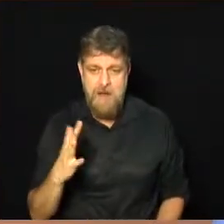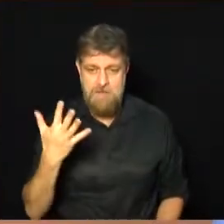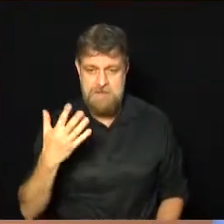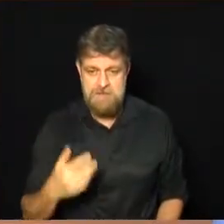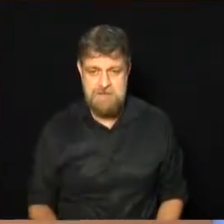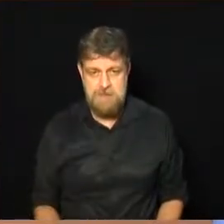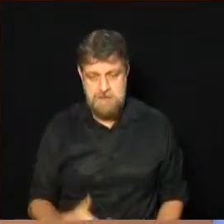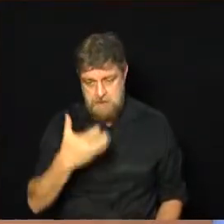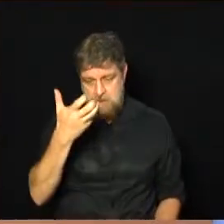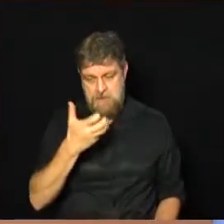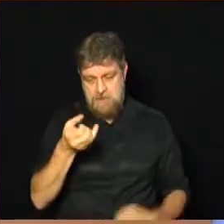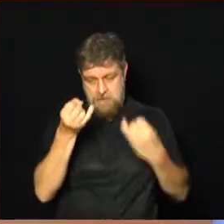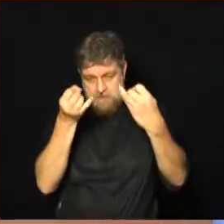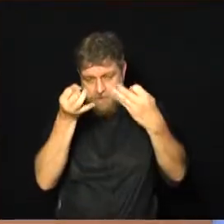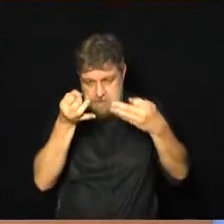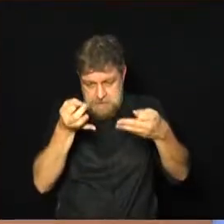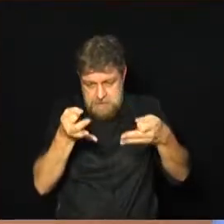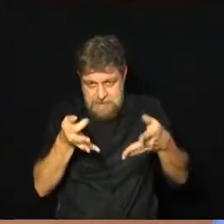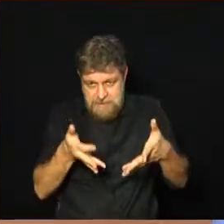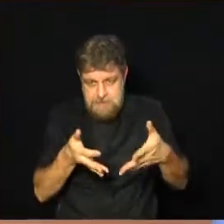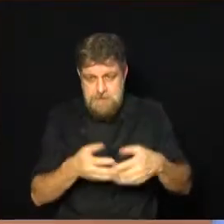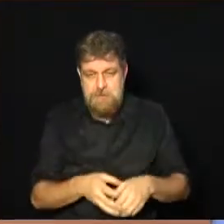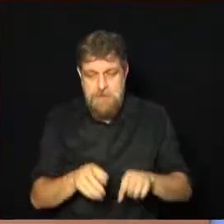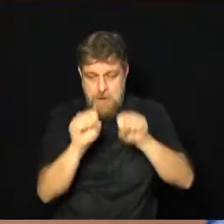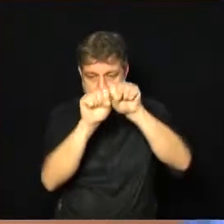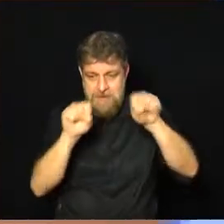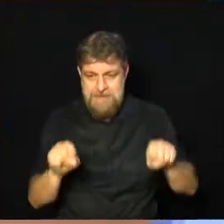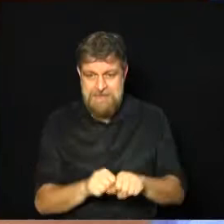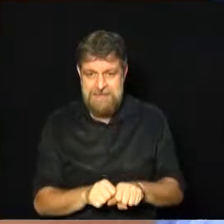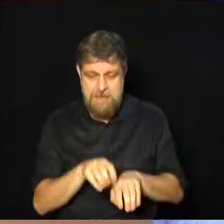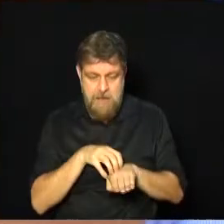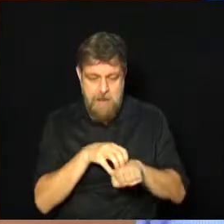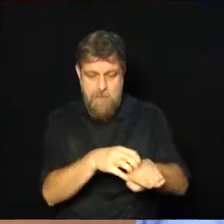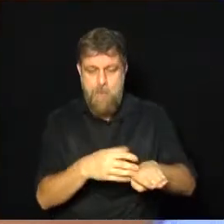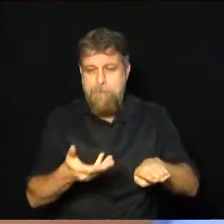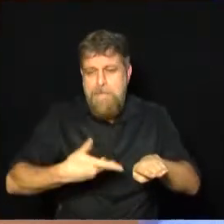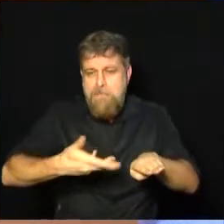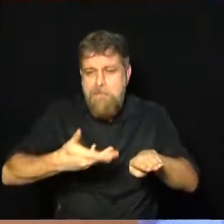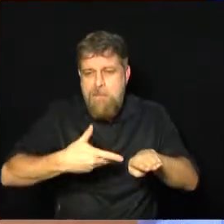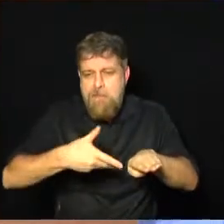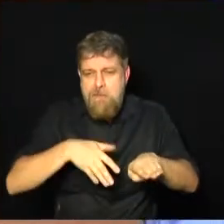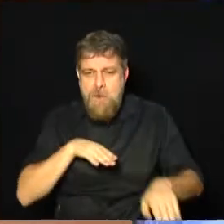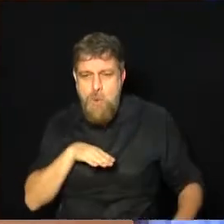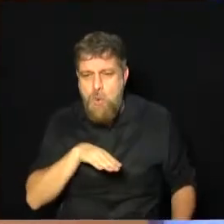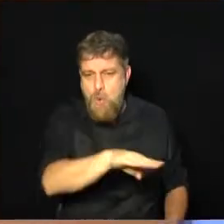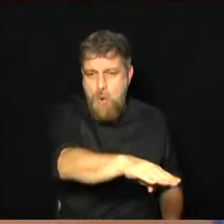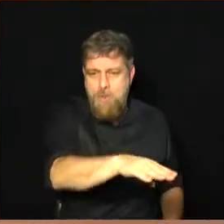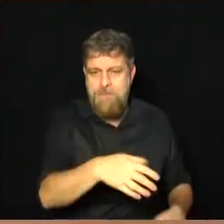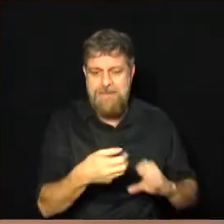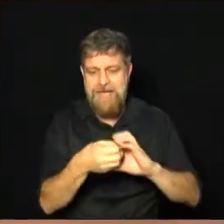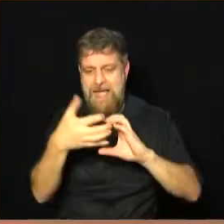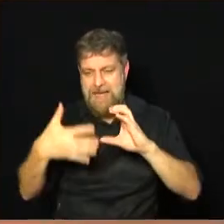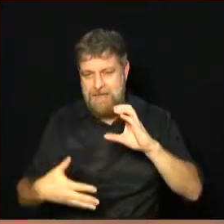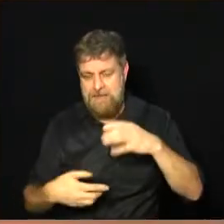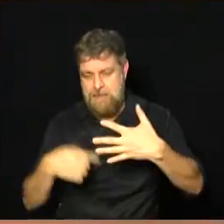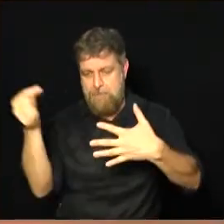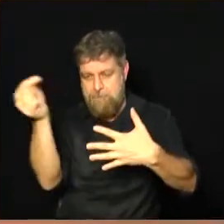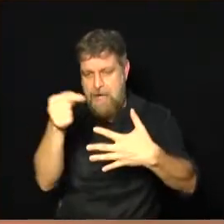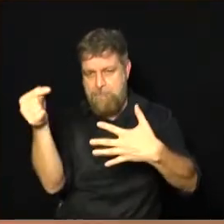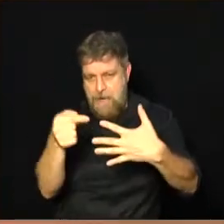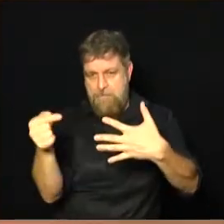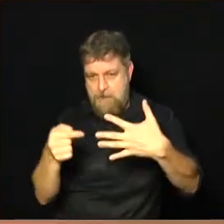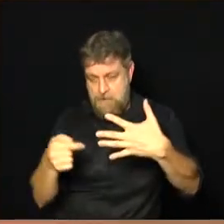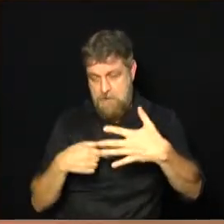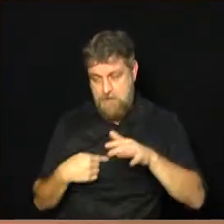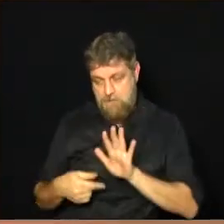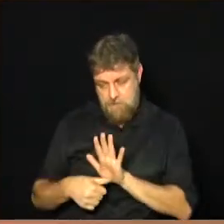vale a explicação. Um sistema de corredor BRT ele tem algumas características que eu vou tentar descrever aqui para vocês. A